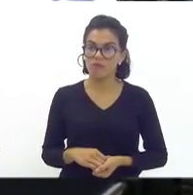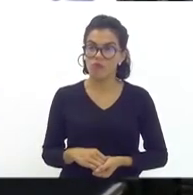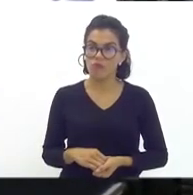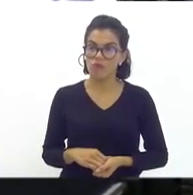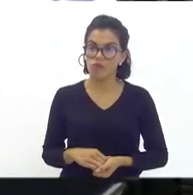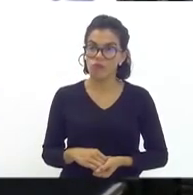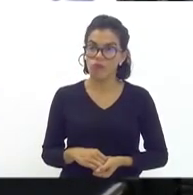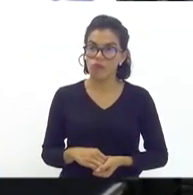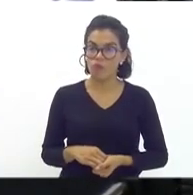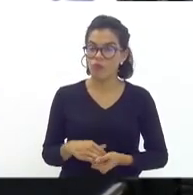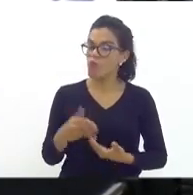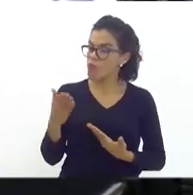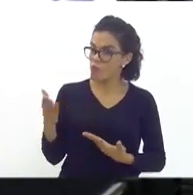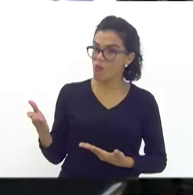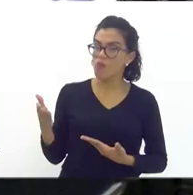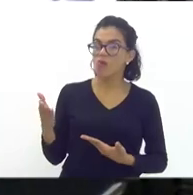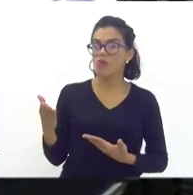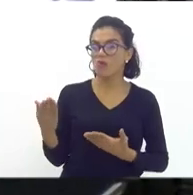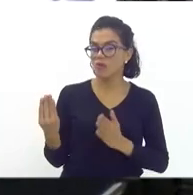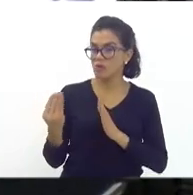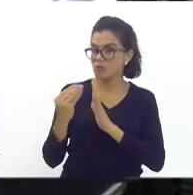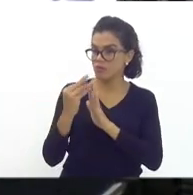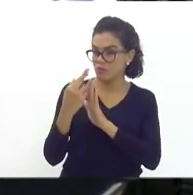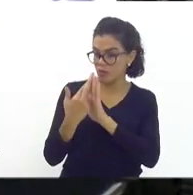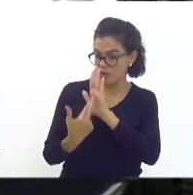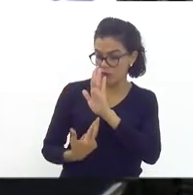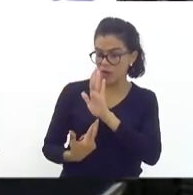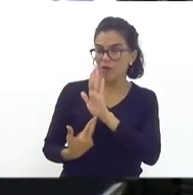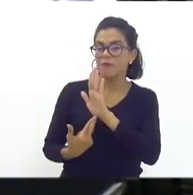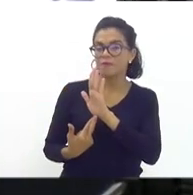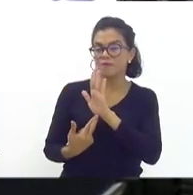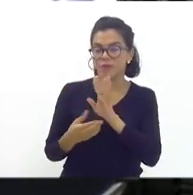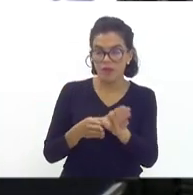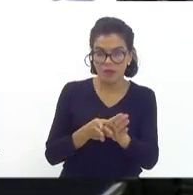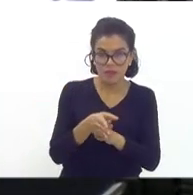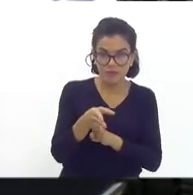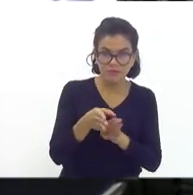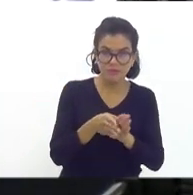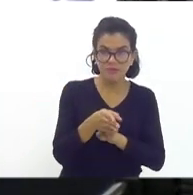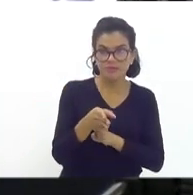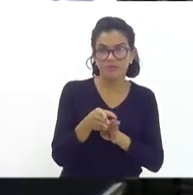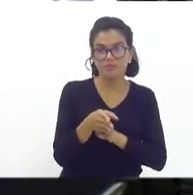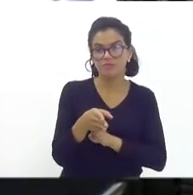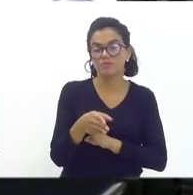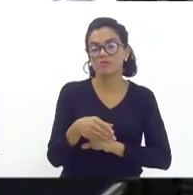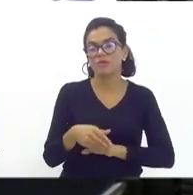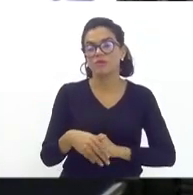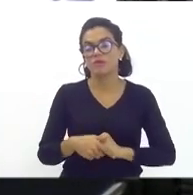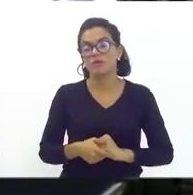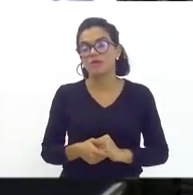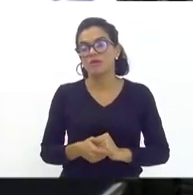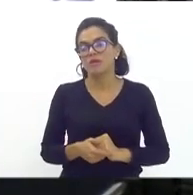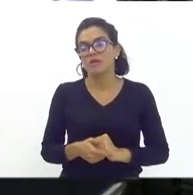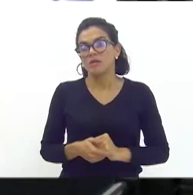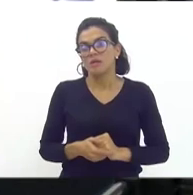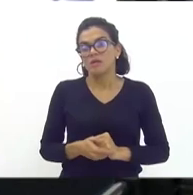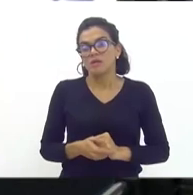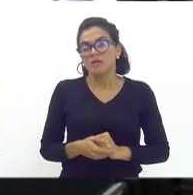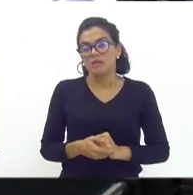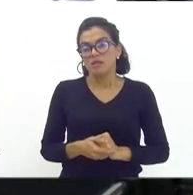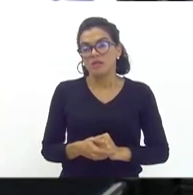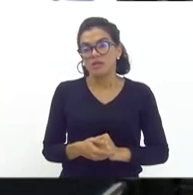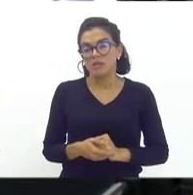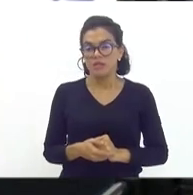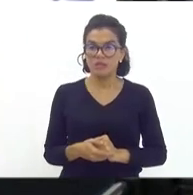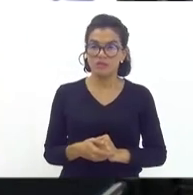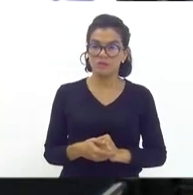o senhor fez um desse regulamento que o senhor fez aqui do da instrução normativa do tá aqui